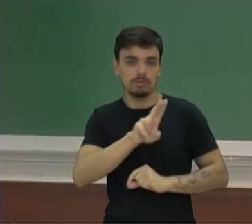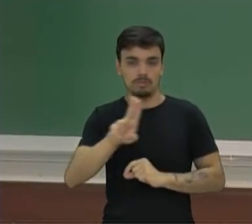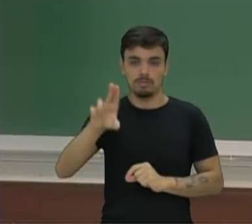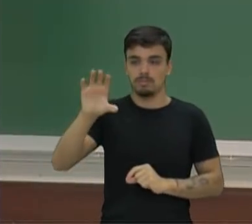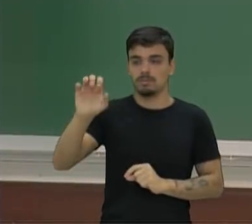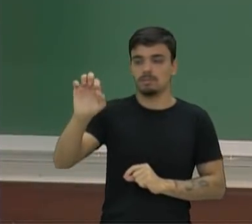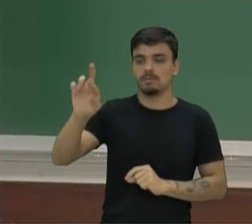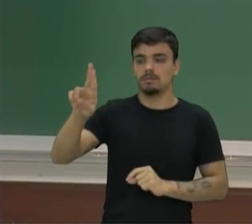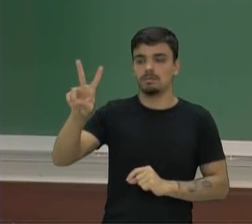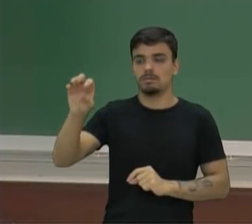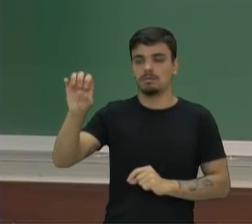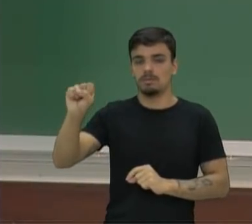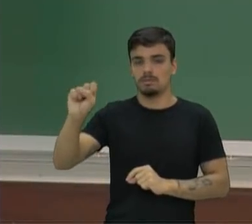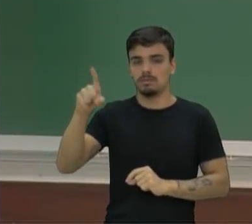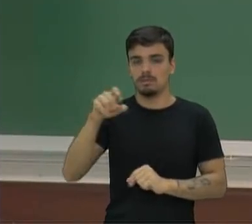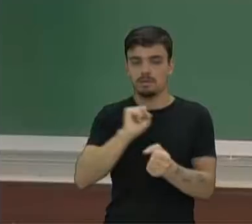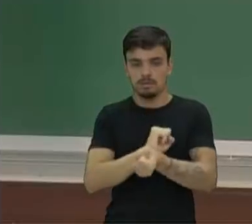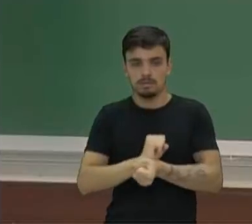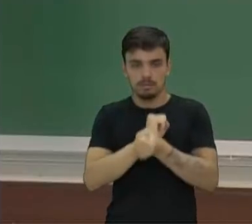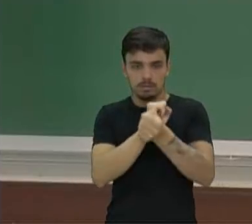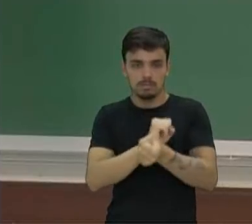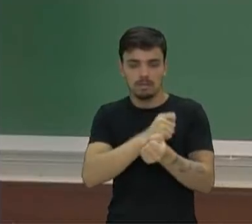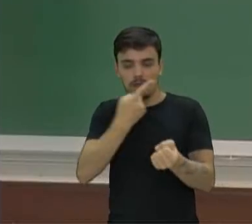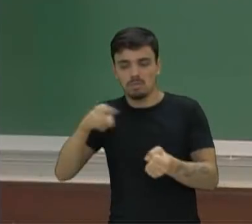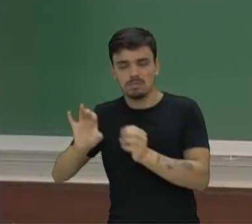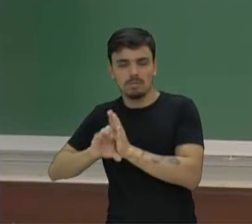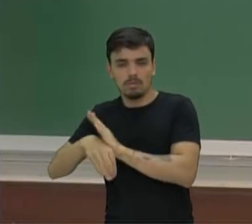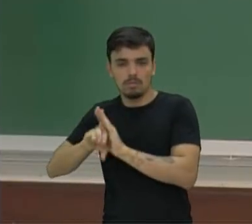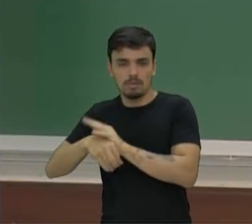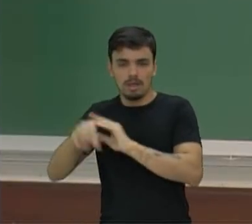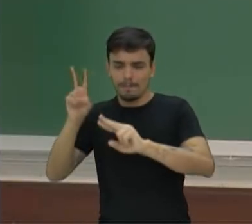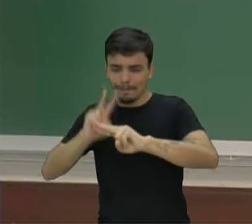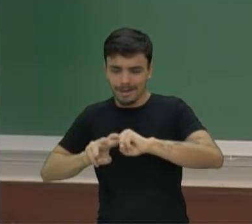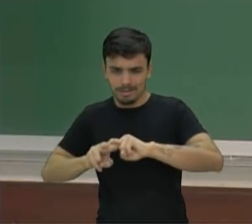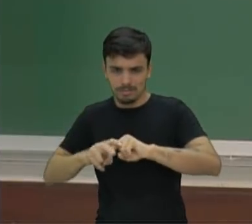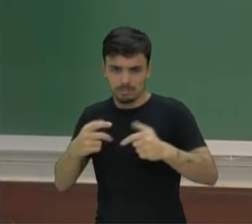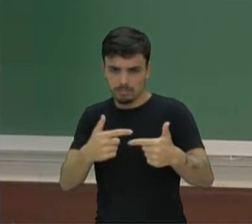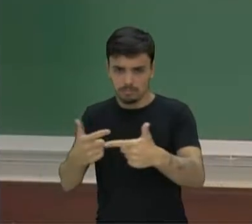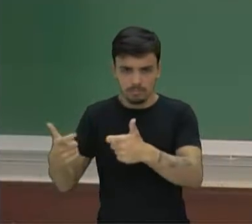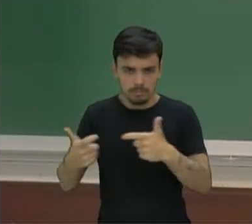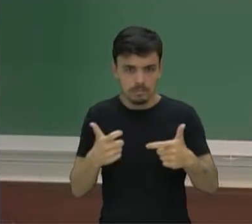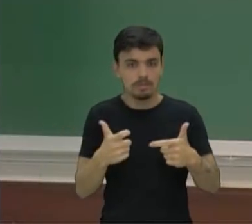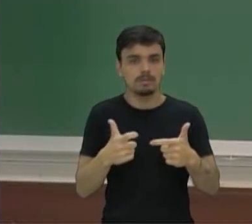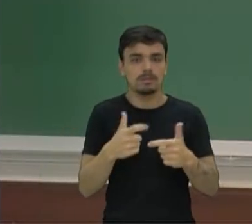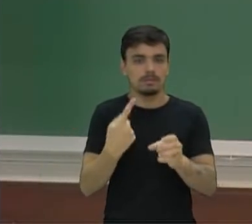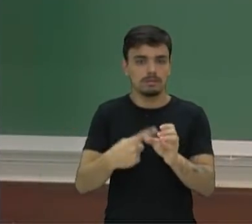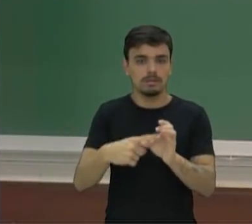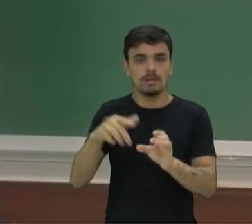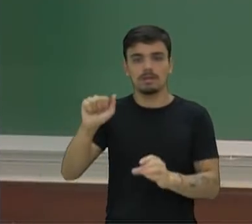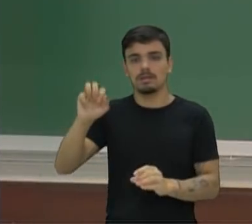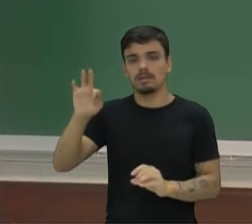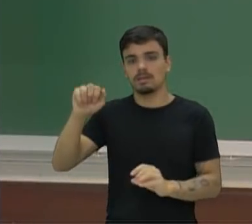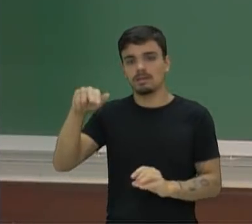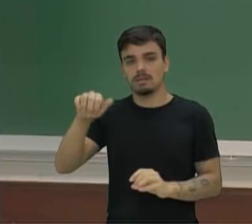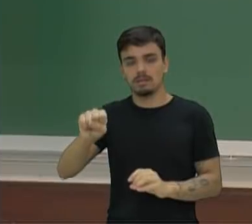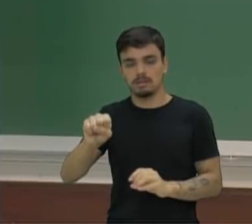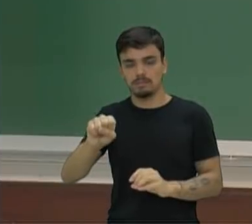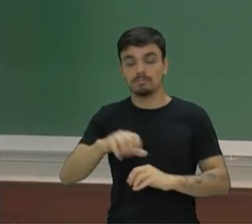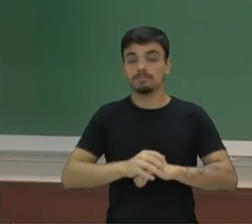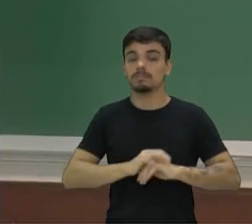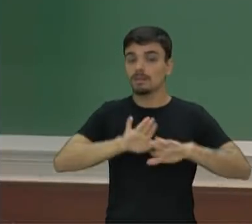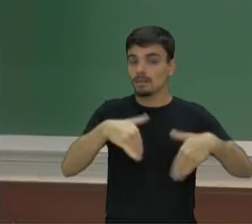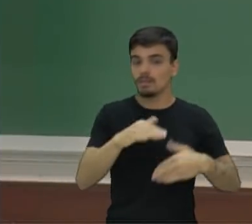servos, porque já escravizado entra mais no conceito de prisioneiros de guerra na cidade de Atenas. Então o termo servo